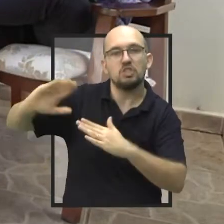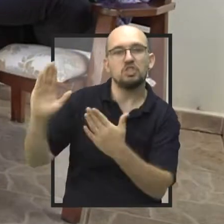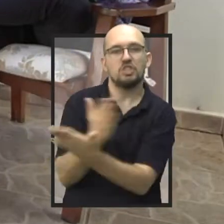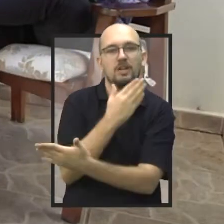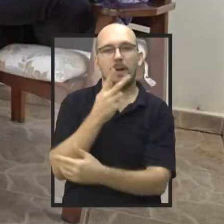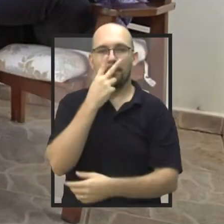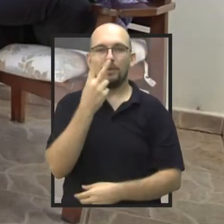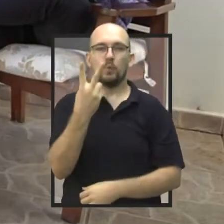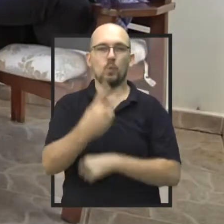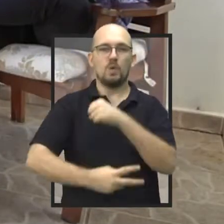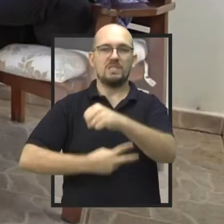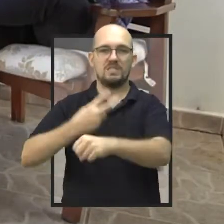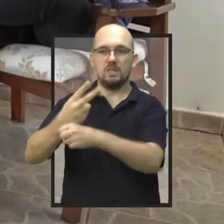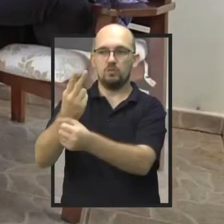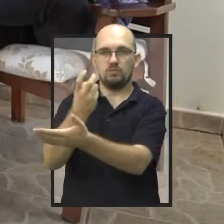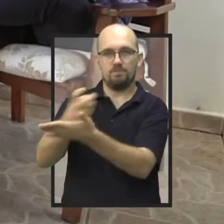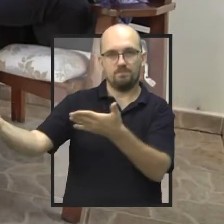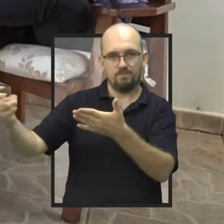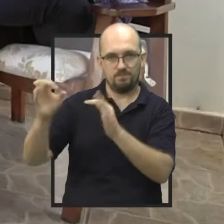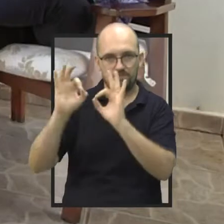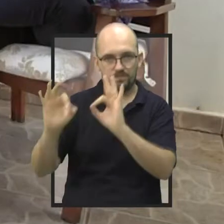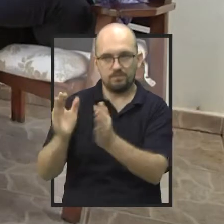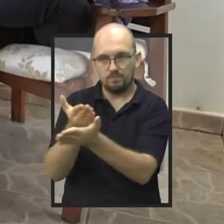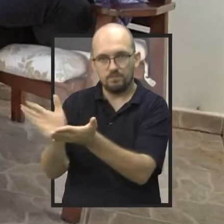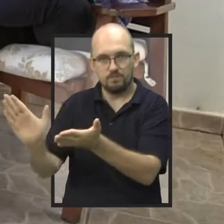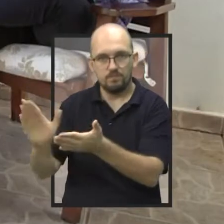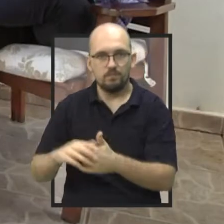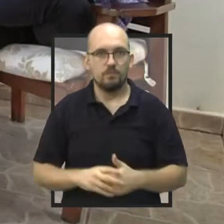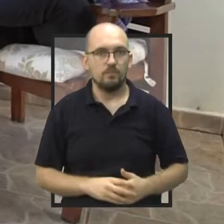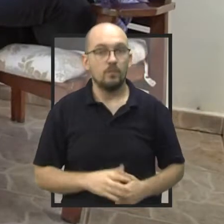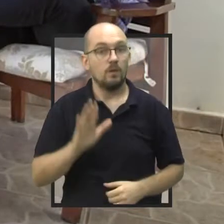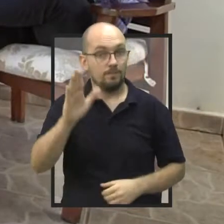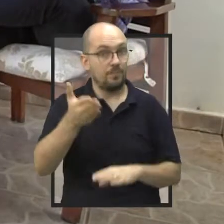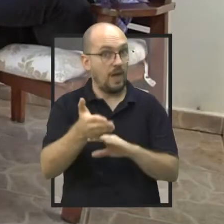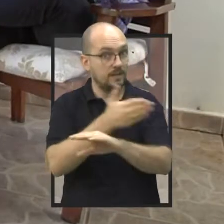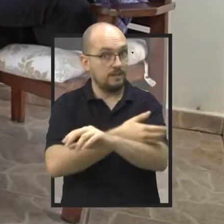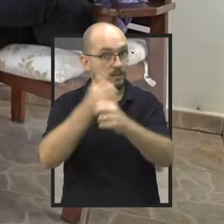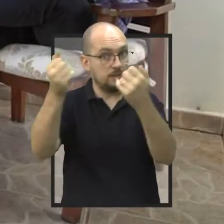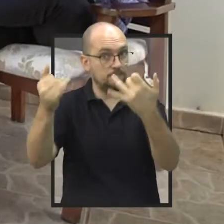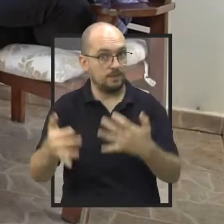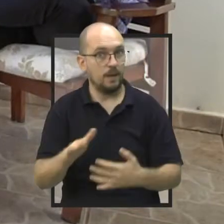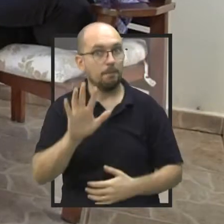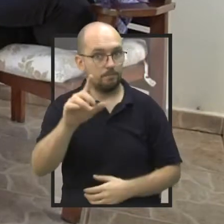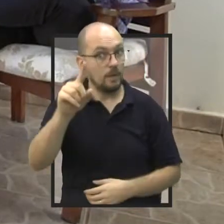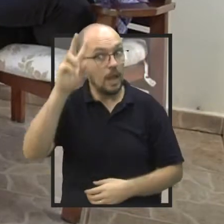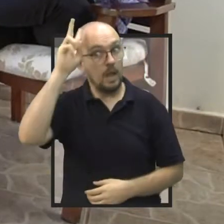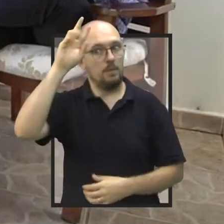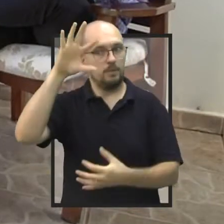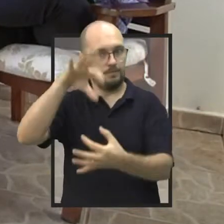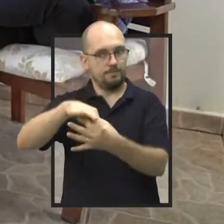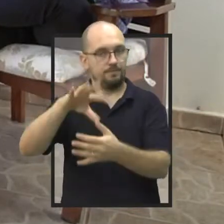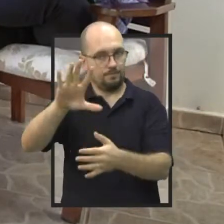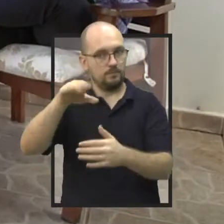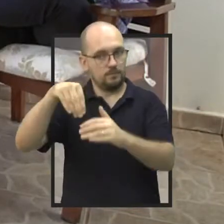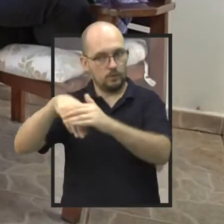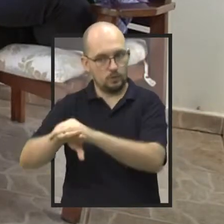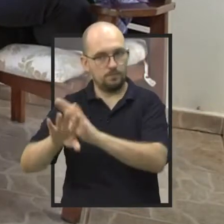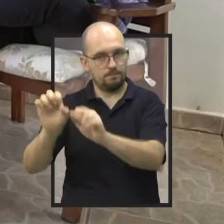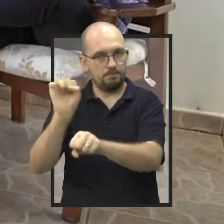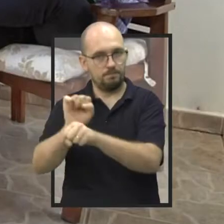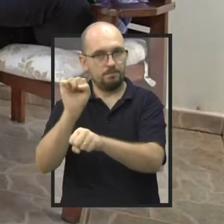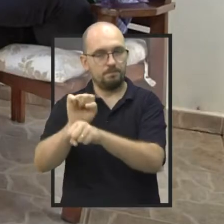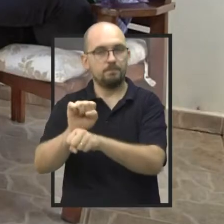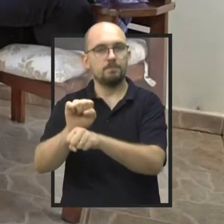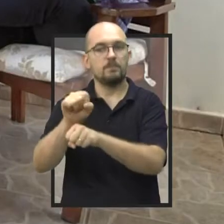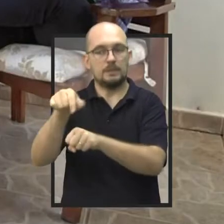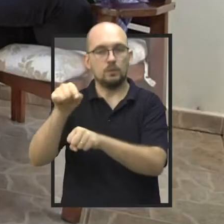após 2 anos de mandato. Antes de nós falarmos sobre isso, me lembra sobre o que você está falando, que já